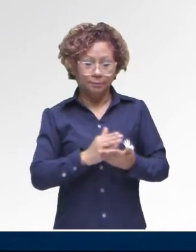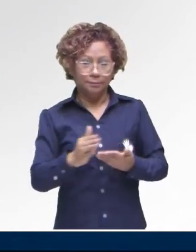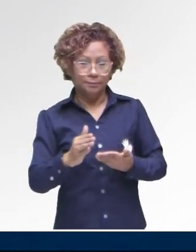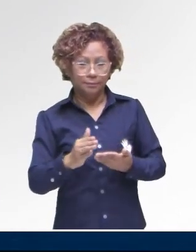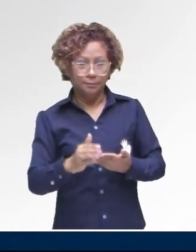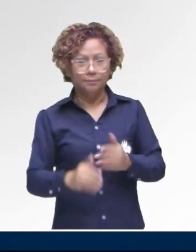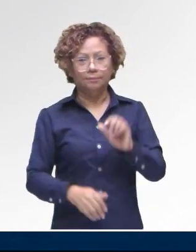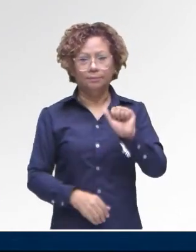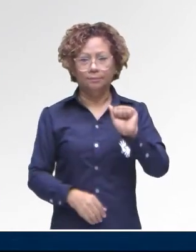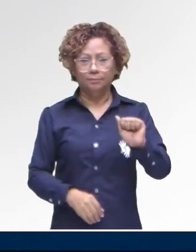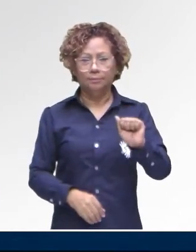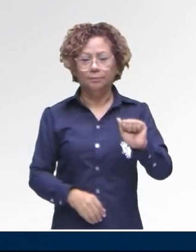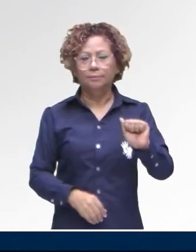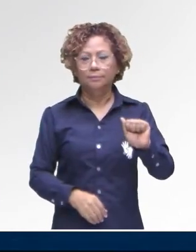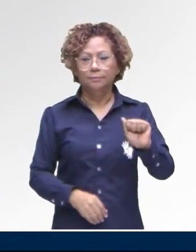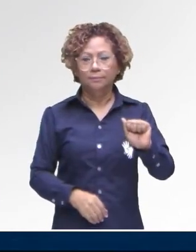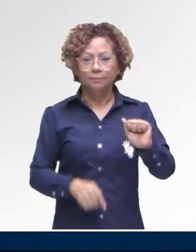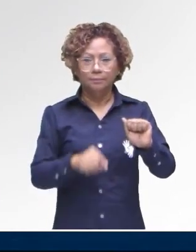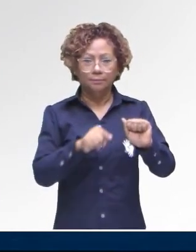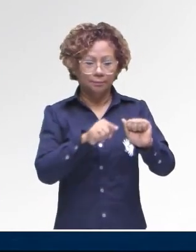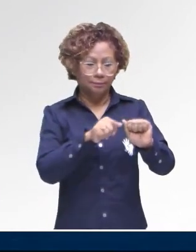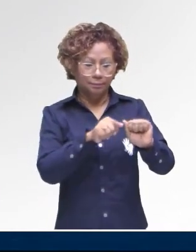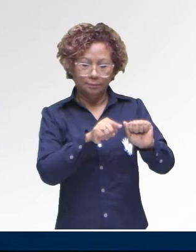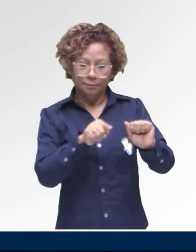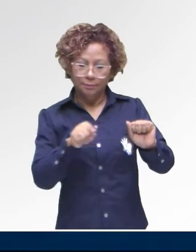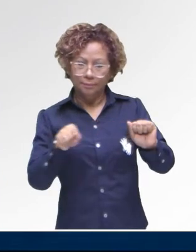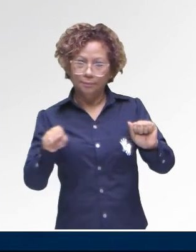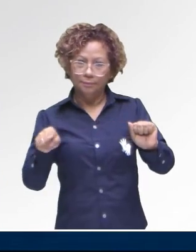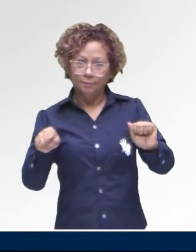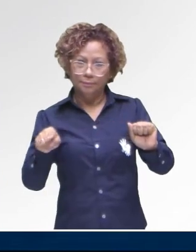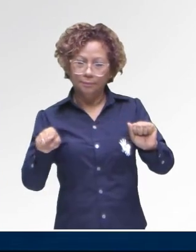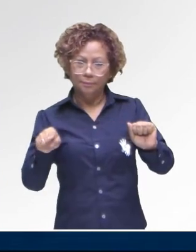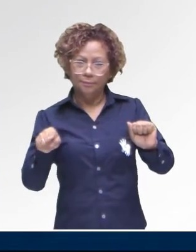uma direção e sentido.